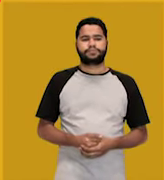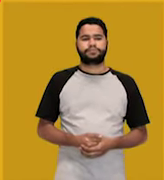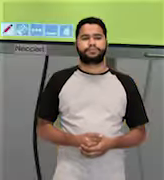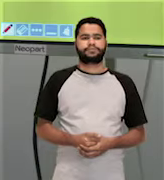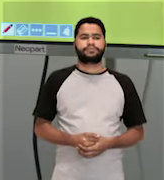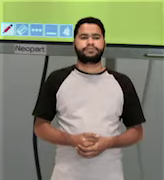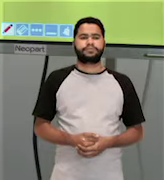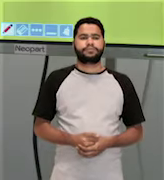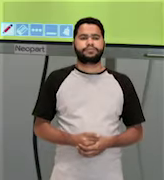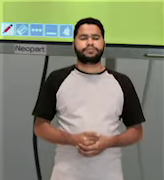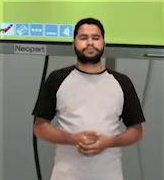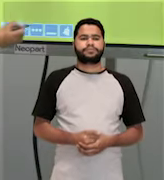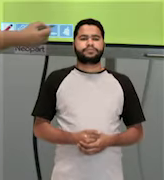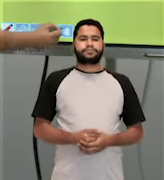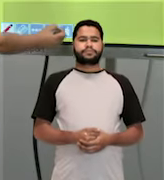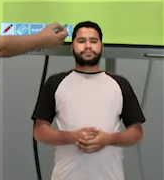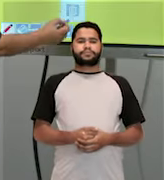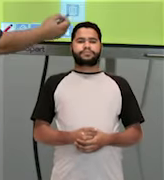avos.